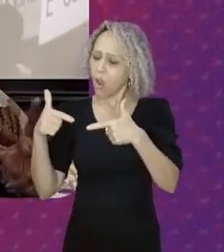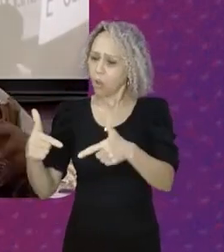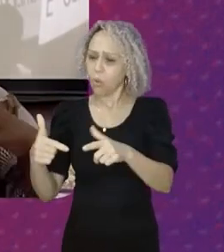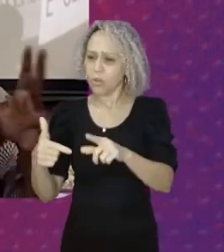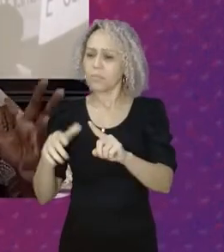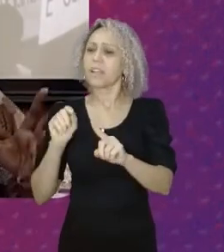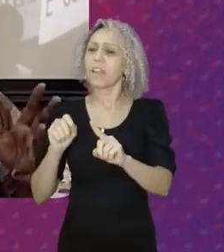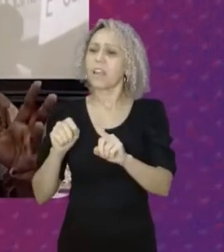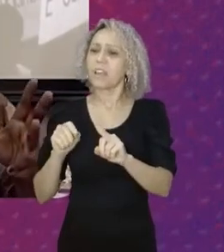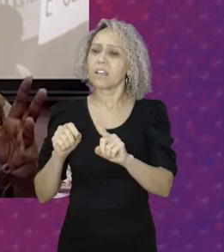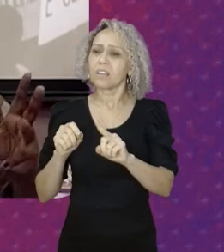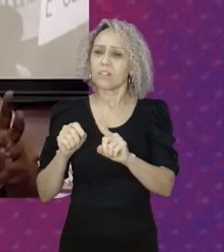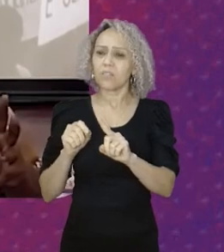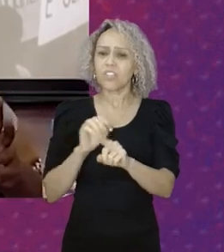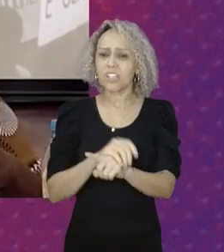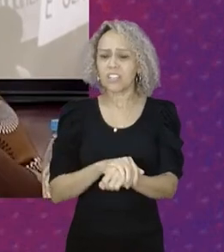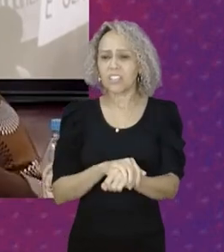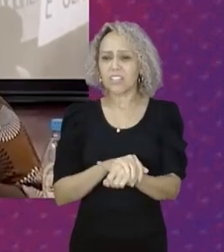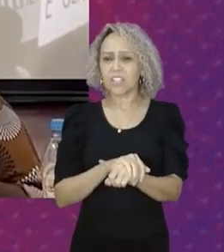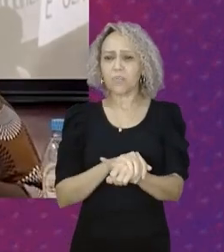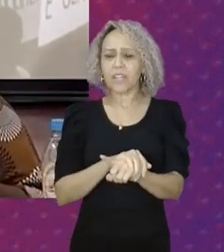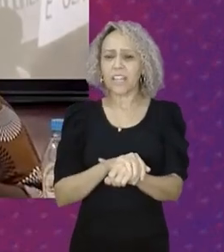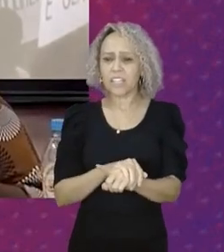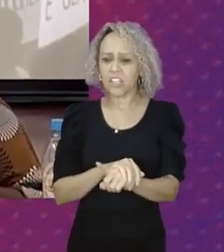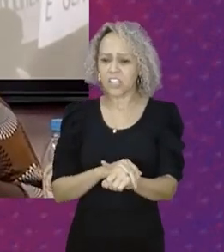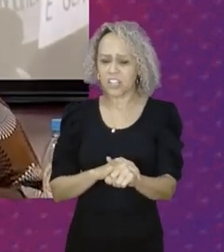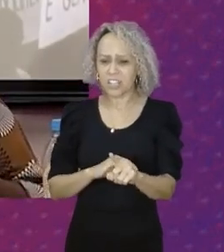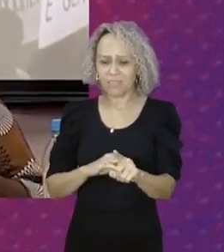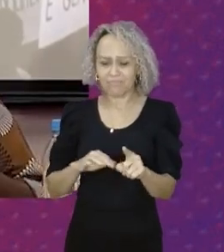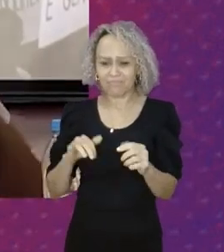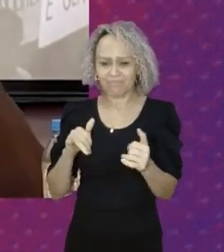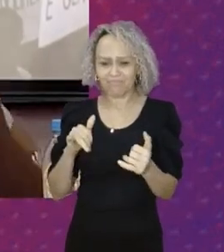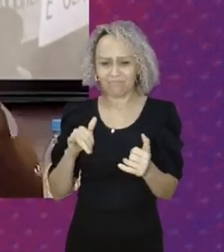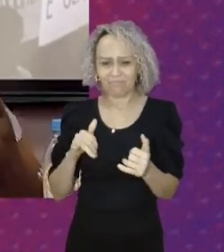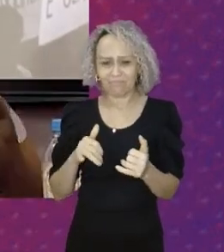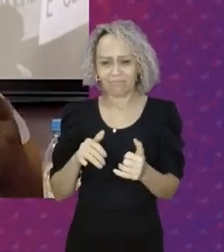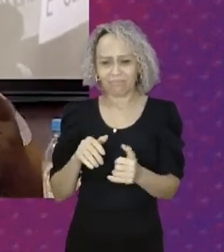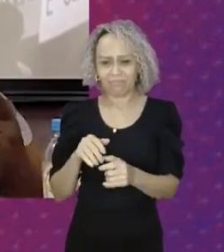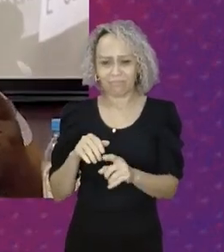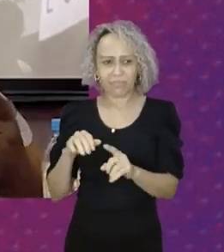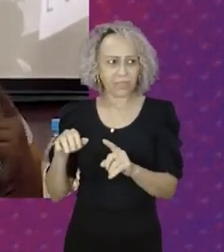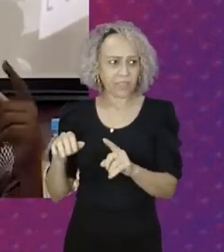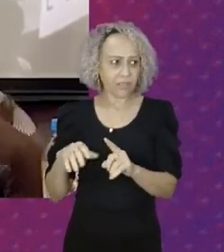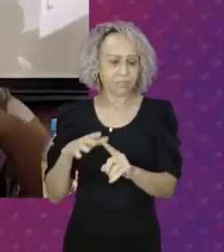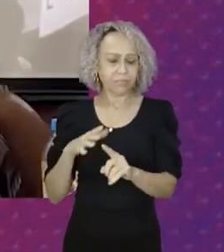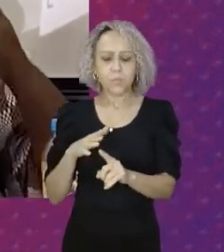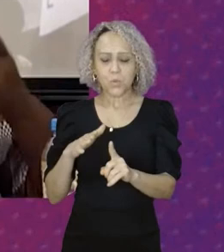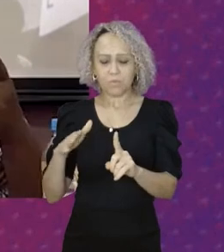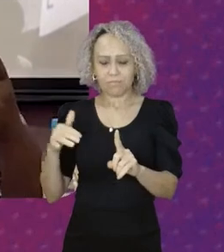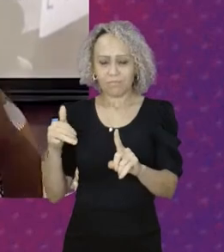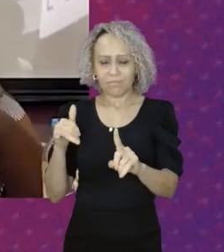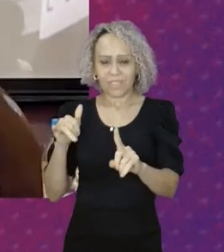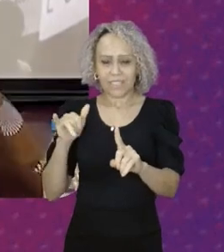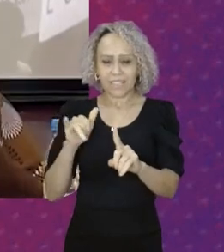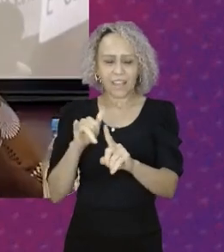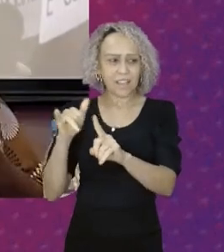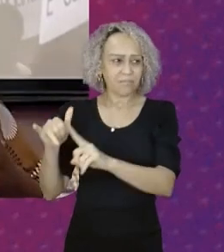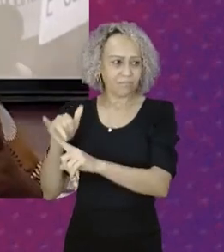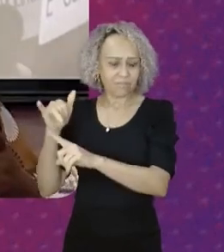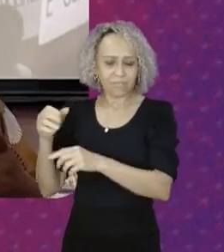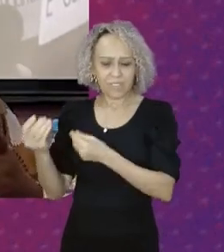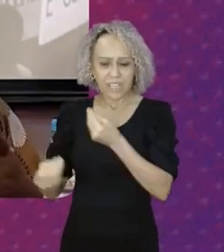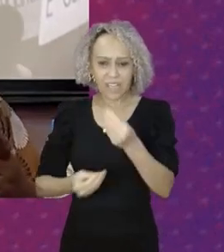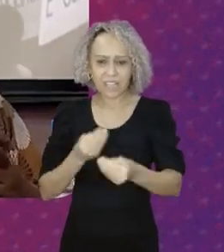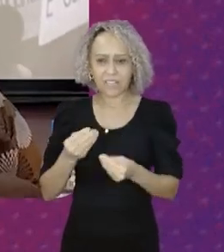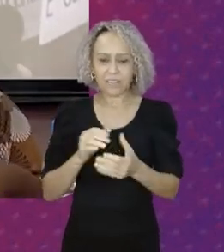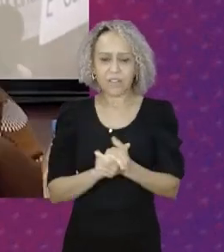rearticulação dos movimentos, né? Porque quando a gente está falando de movimento negro, a gente não está falando de um. Nós estamos falando de vários, são vários